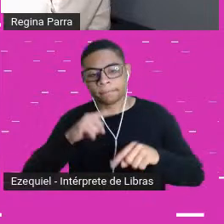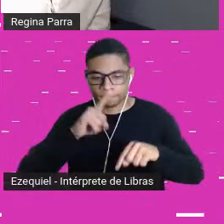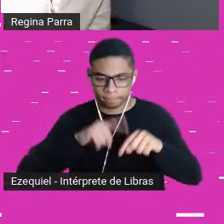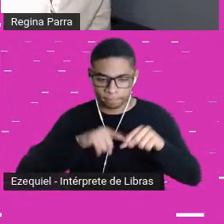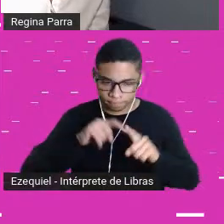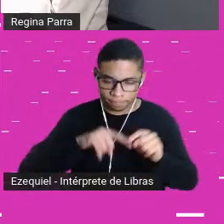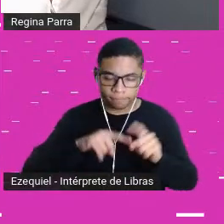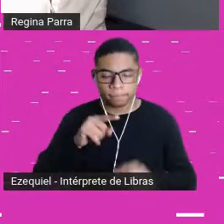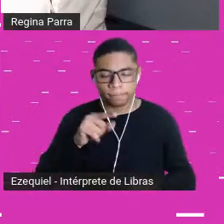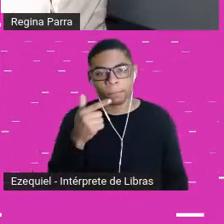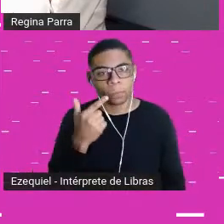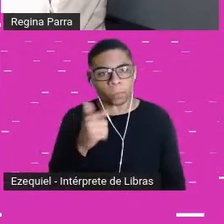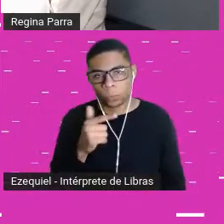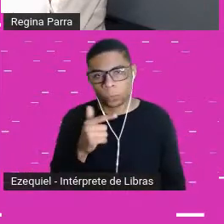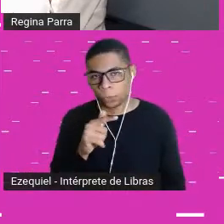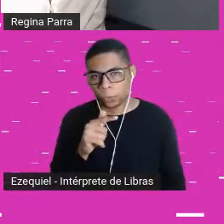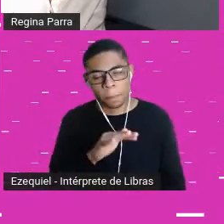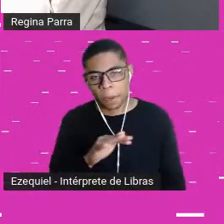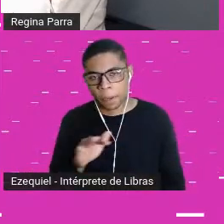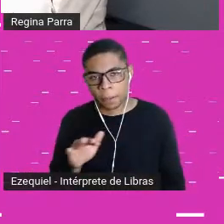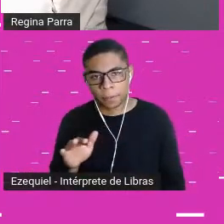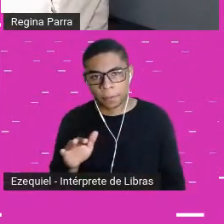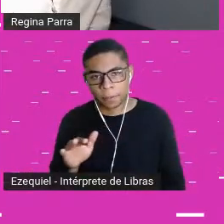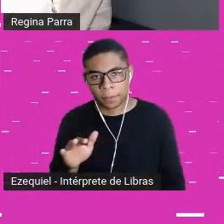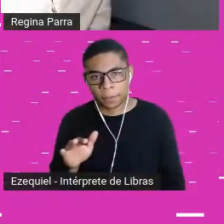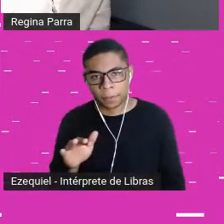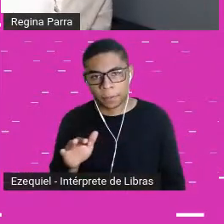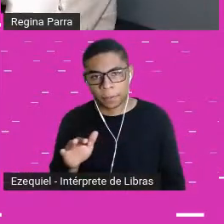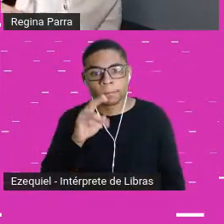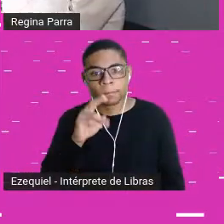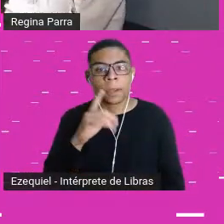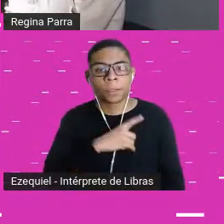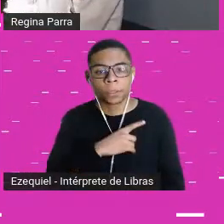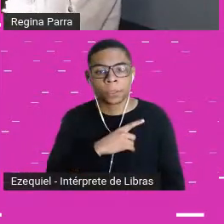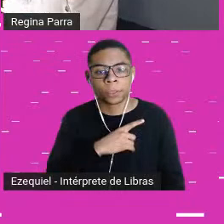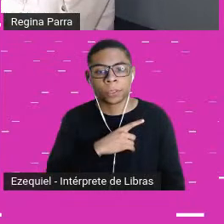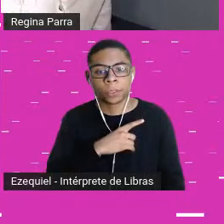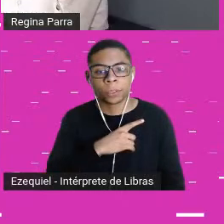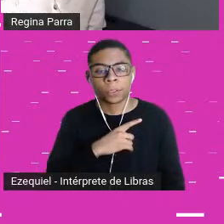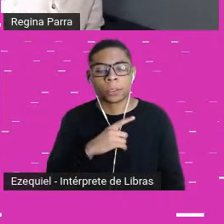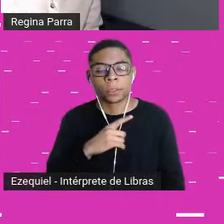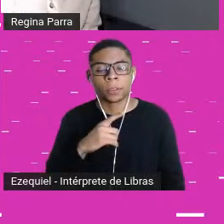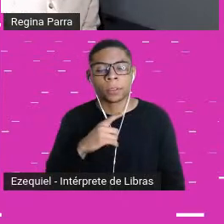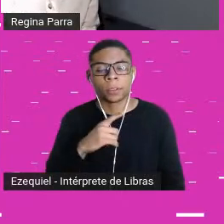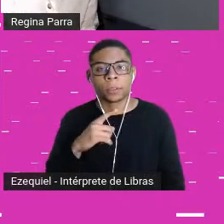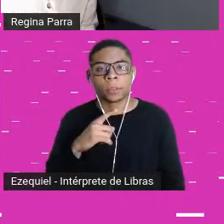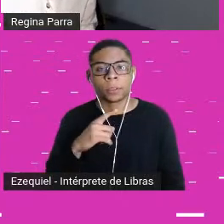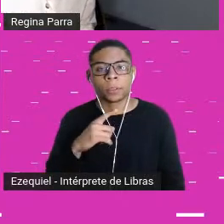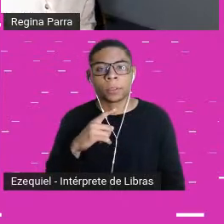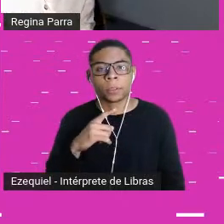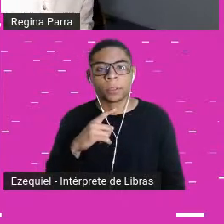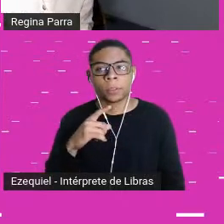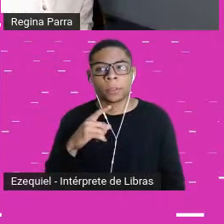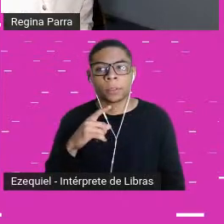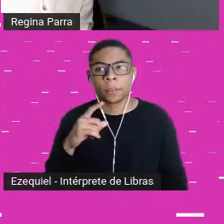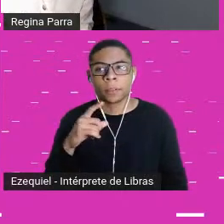a grandiosidade, mas tinha os candelabros que já eram de uma outra montagem do